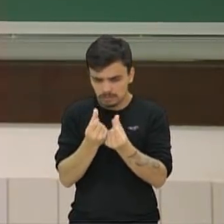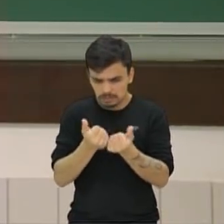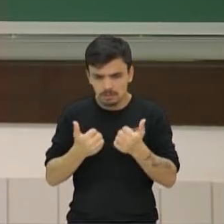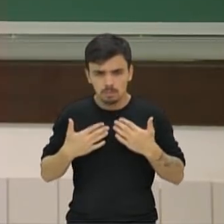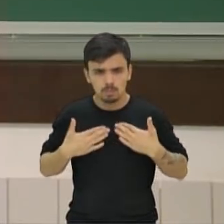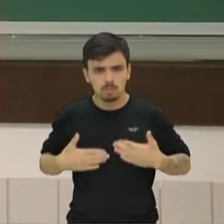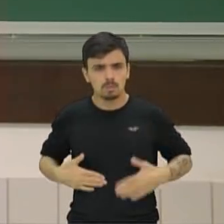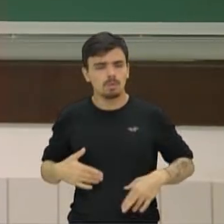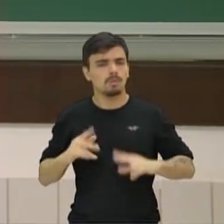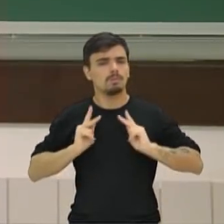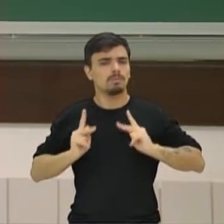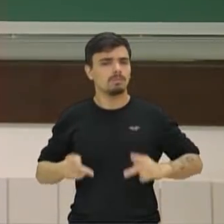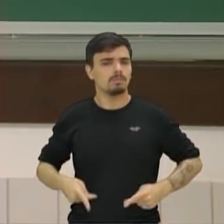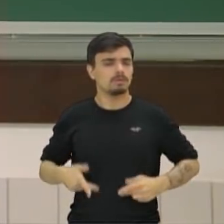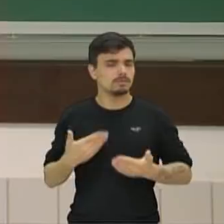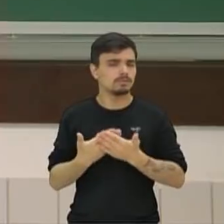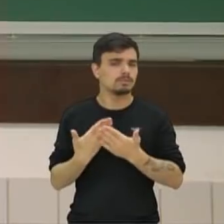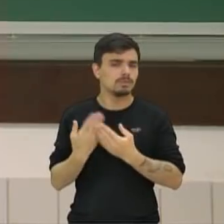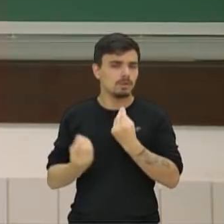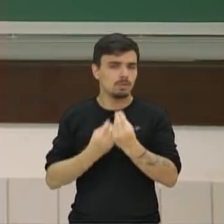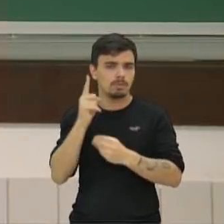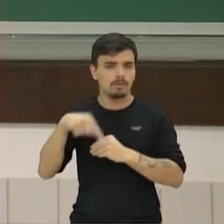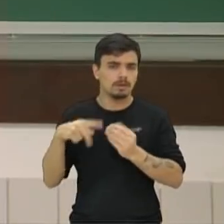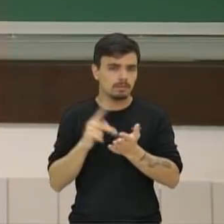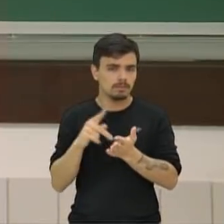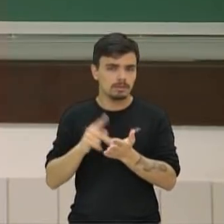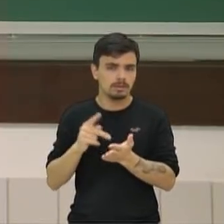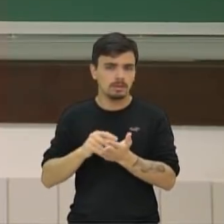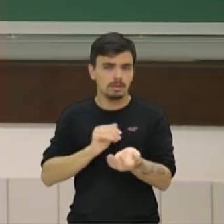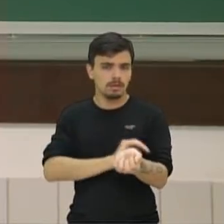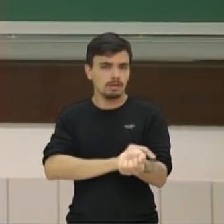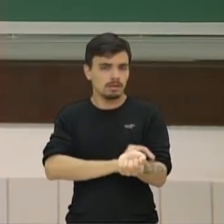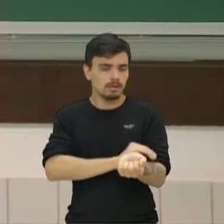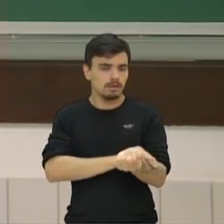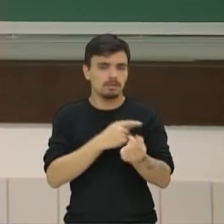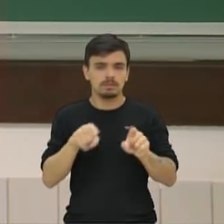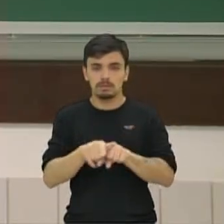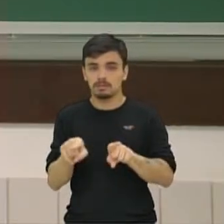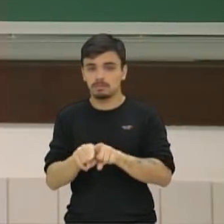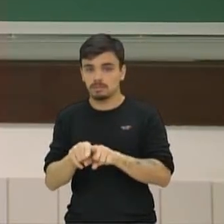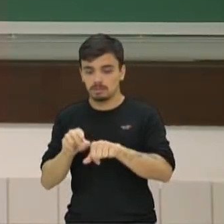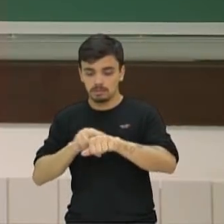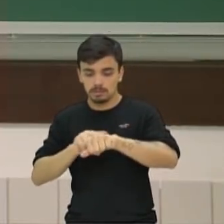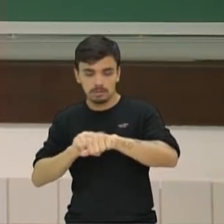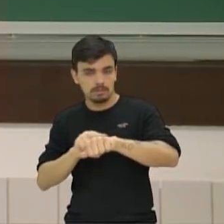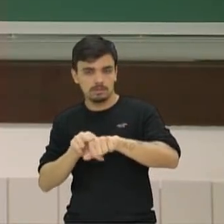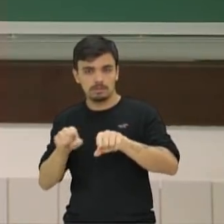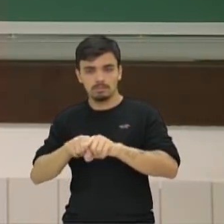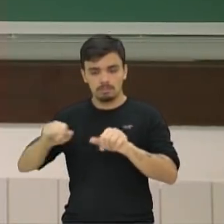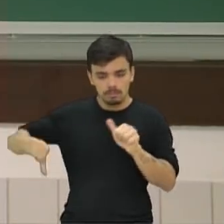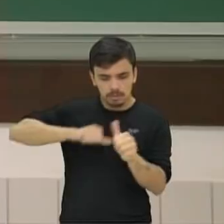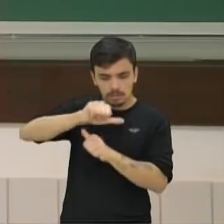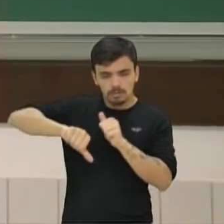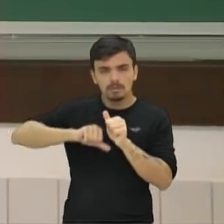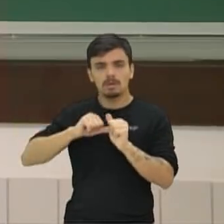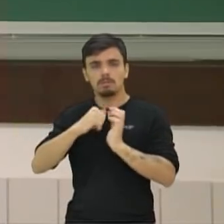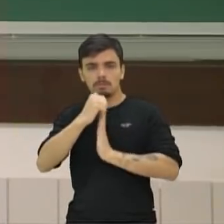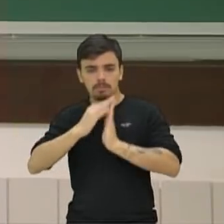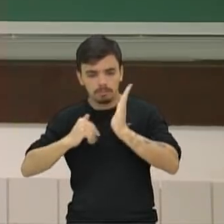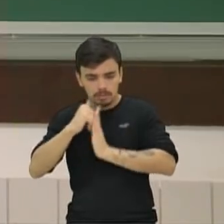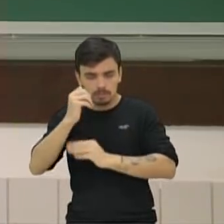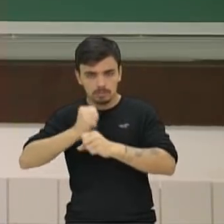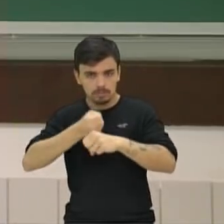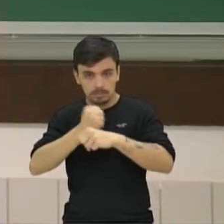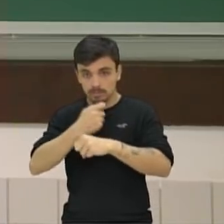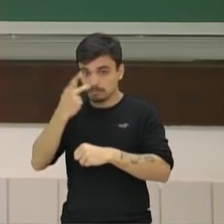quê? Para estudar exatamente como era a musculatura, o tecido e os ossos, para poder transcrever isso para a pintura e para a escultura